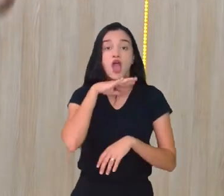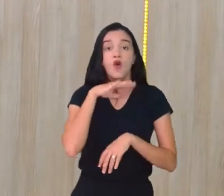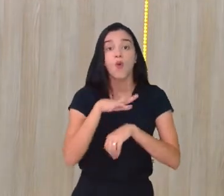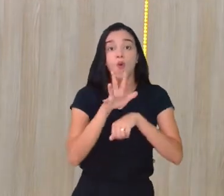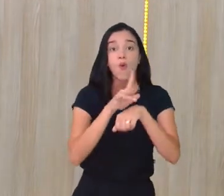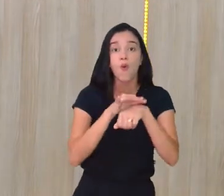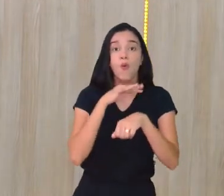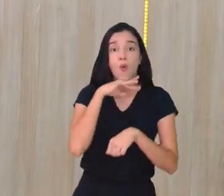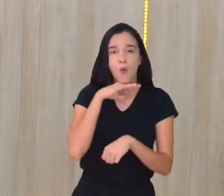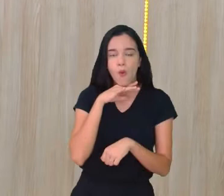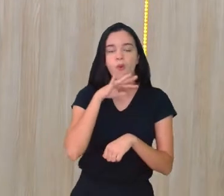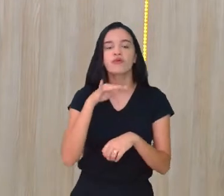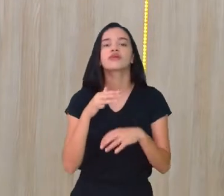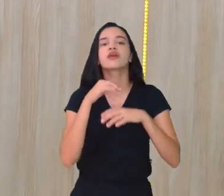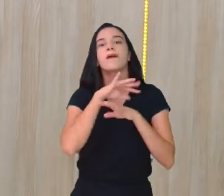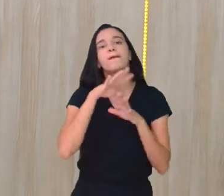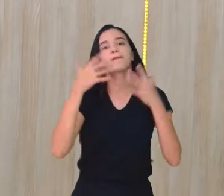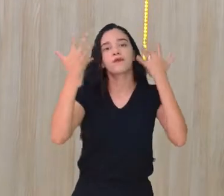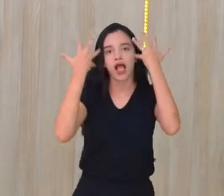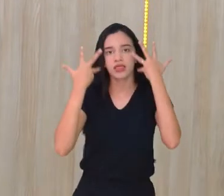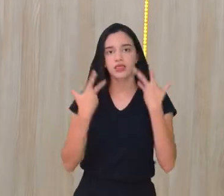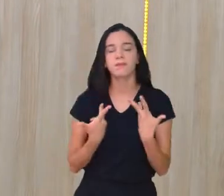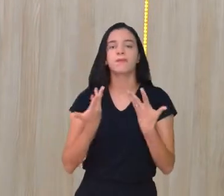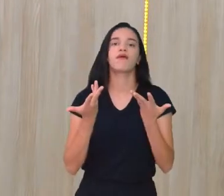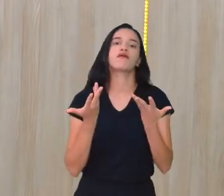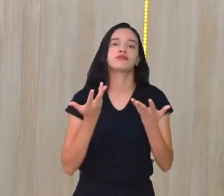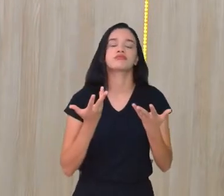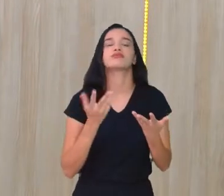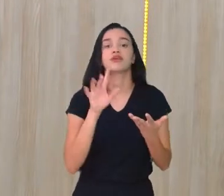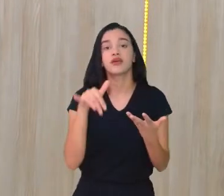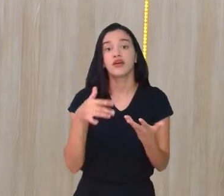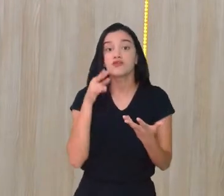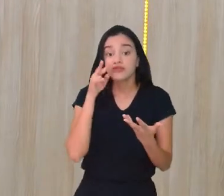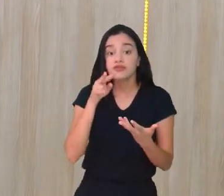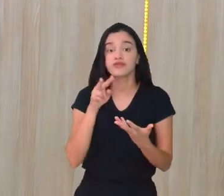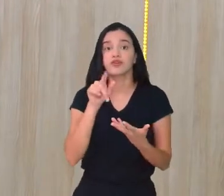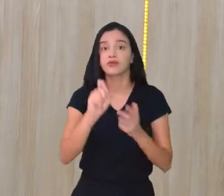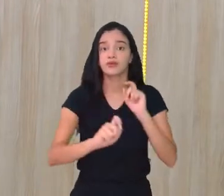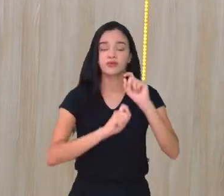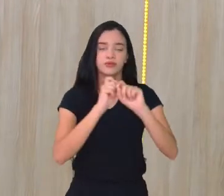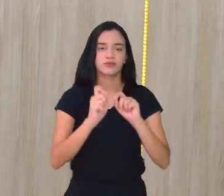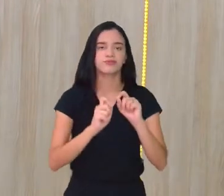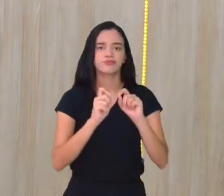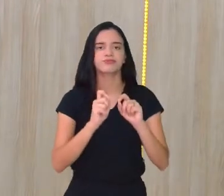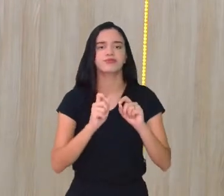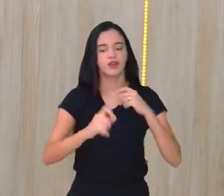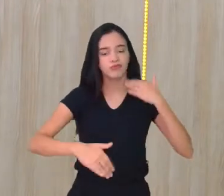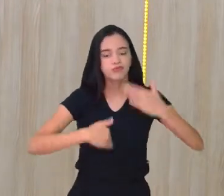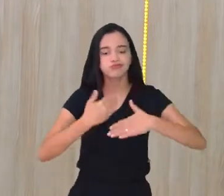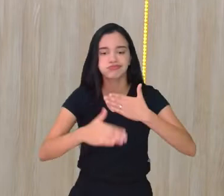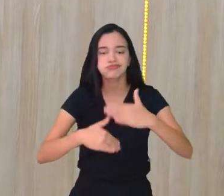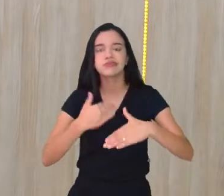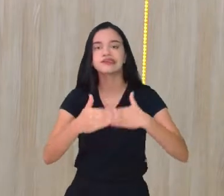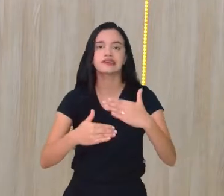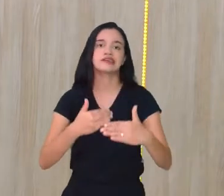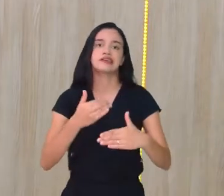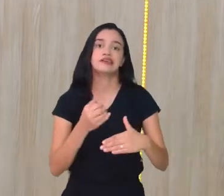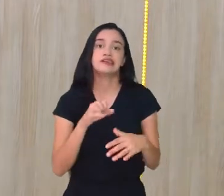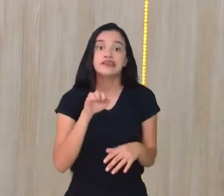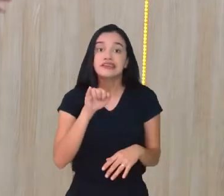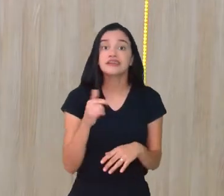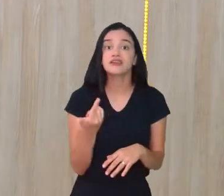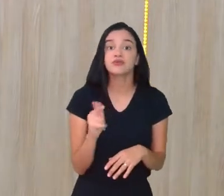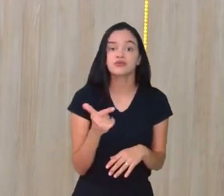animais presentes naquele ambiente. Então, ou seja, você vê que uma coisa vai se levando a outra. E se não tiver um